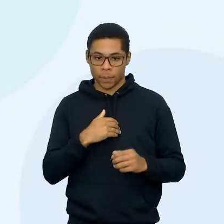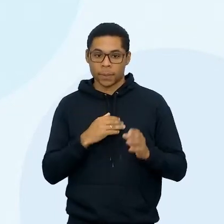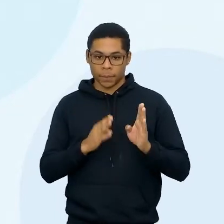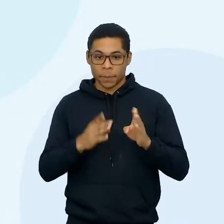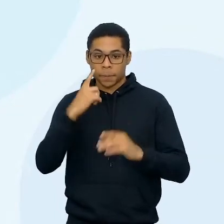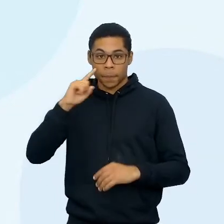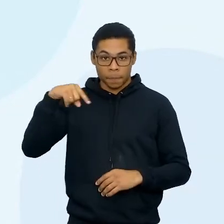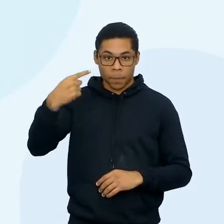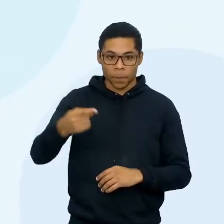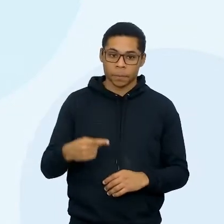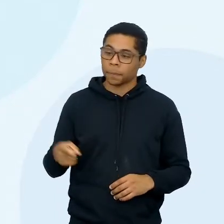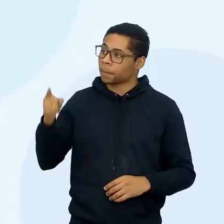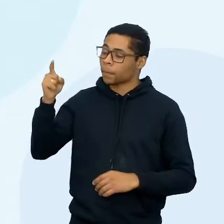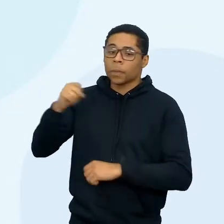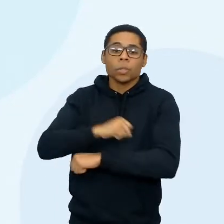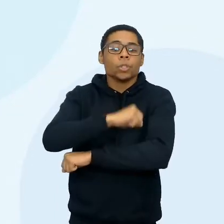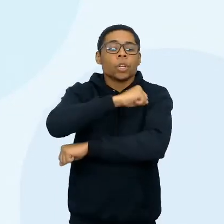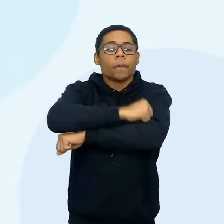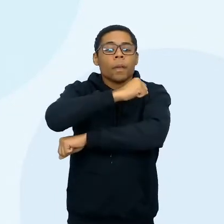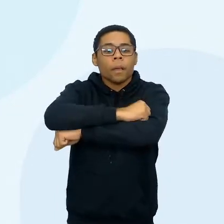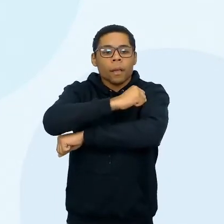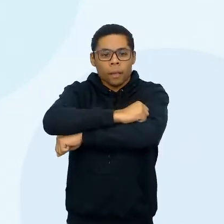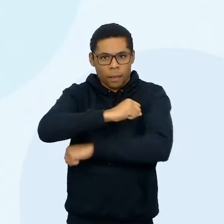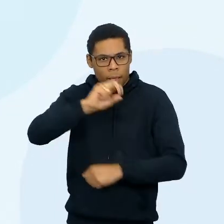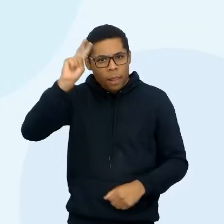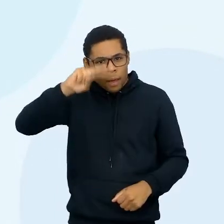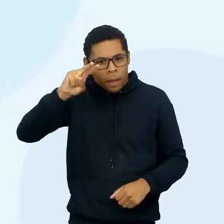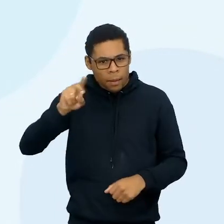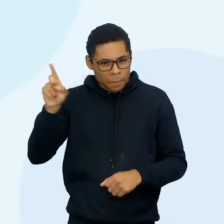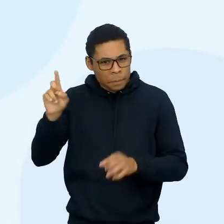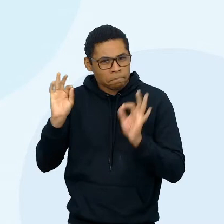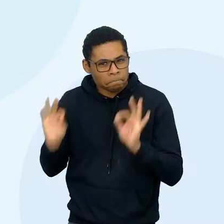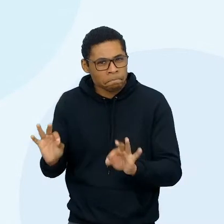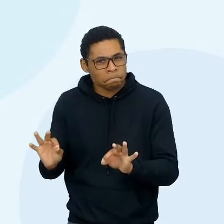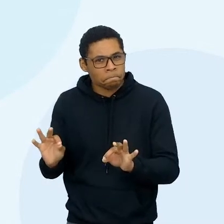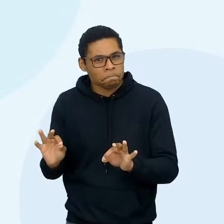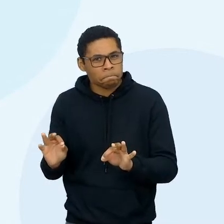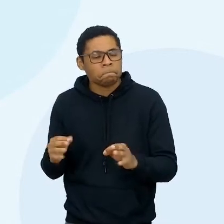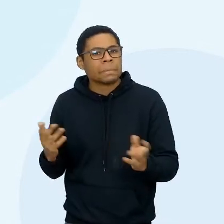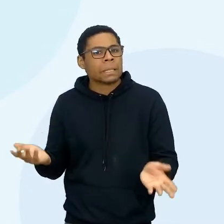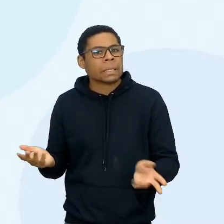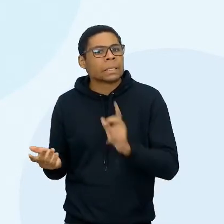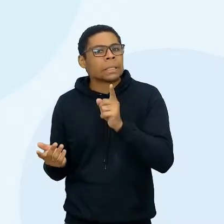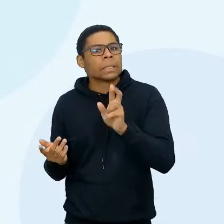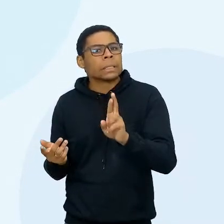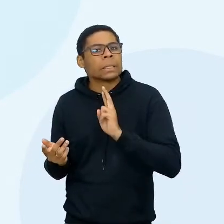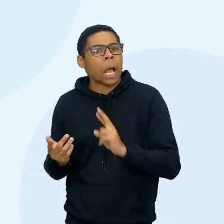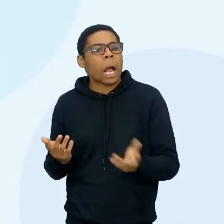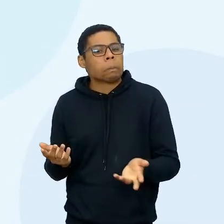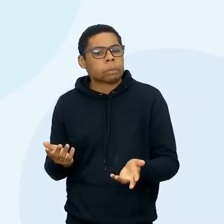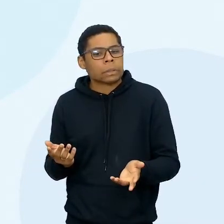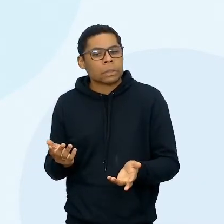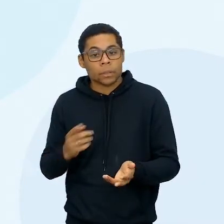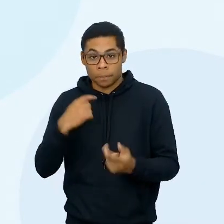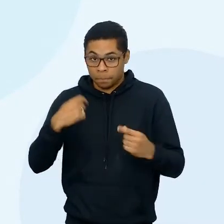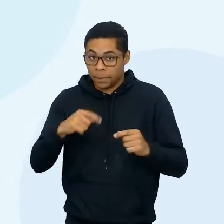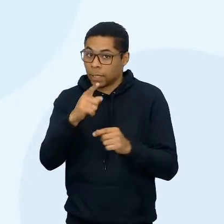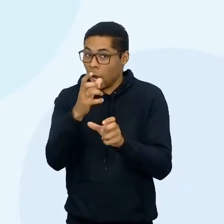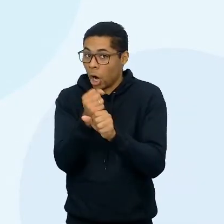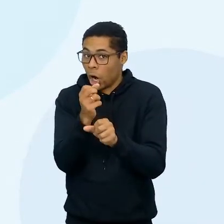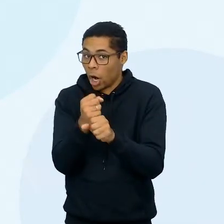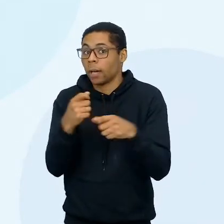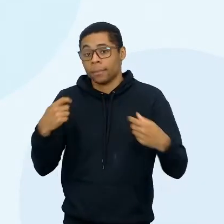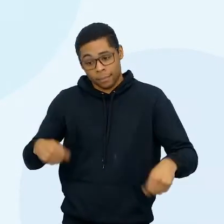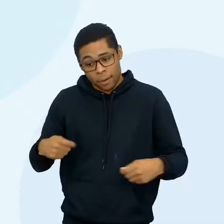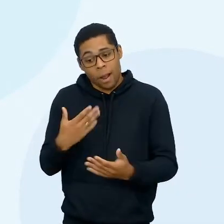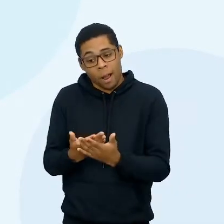aí. Agora, a janela que está aí, você lembra se ela está numa escala correta? E aí, para isso, a gente vai precisar fazer uma conta. Essa aula é